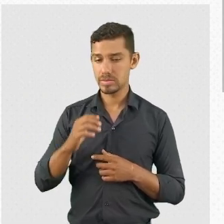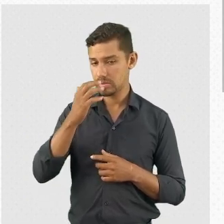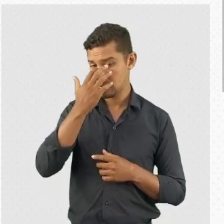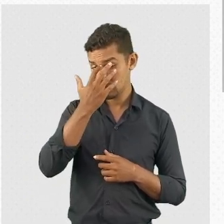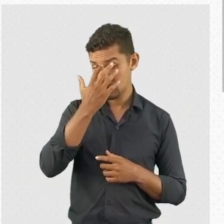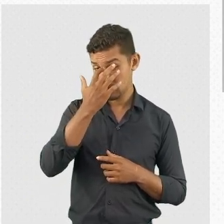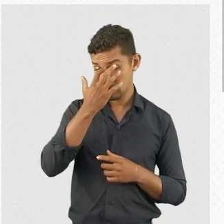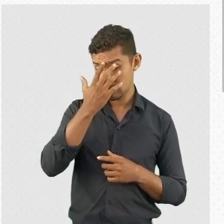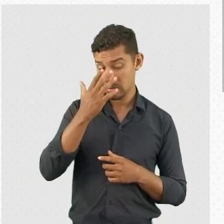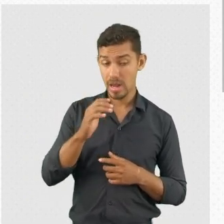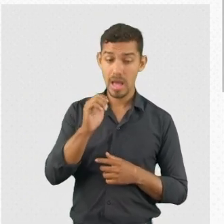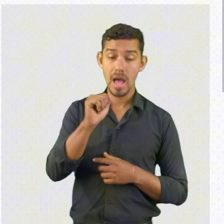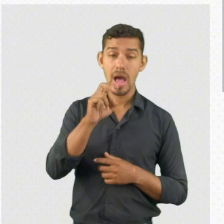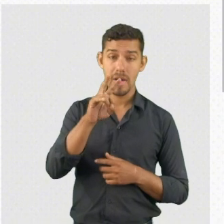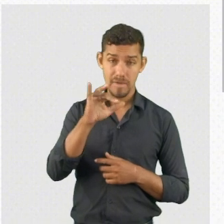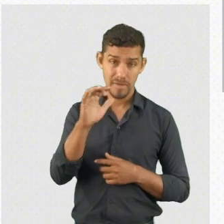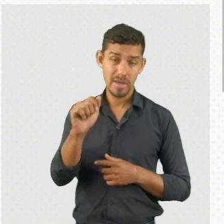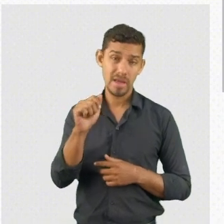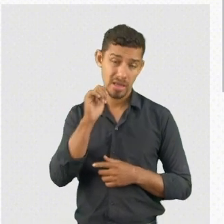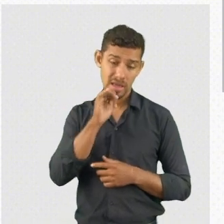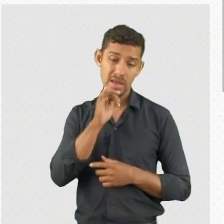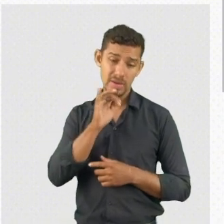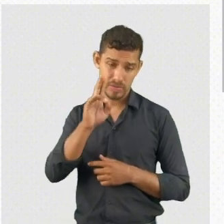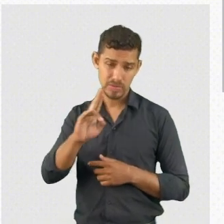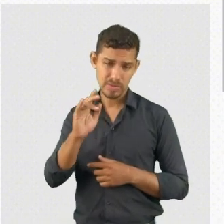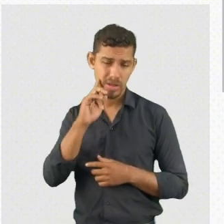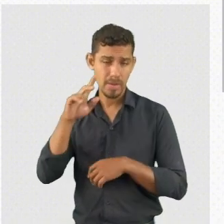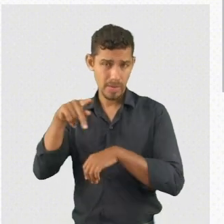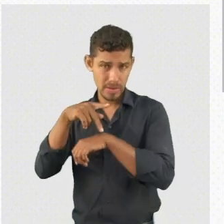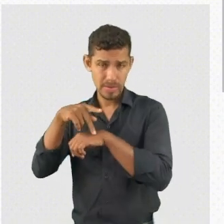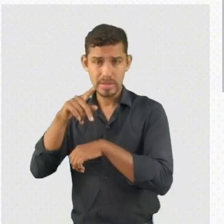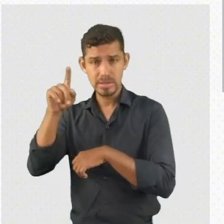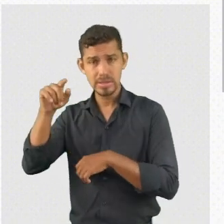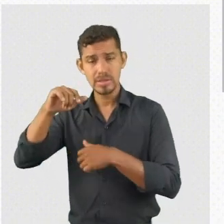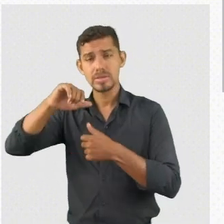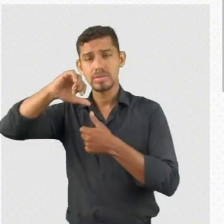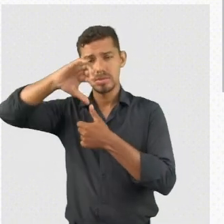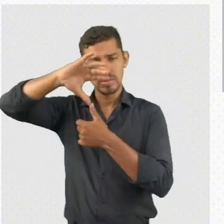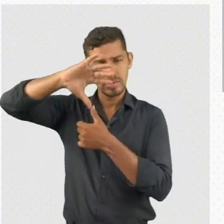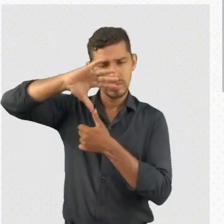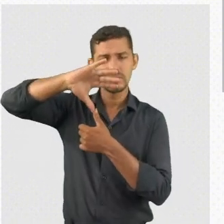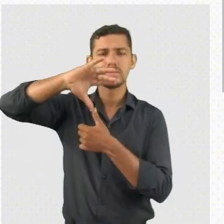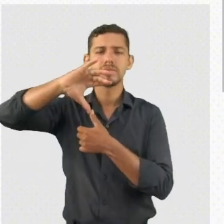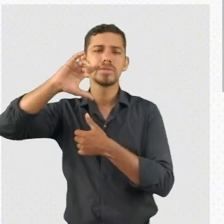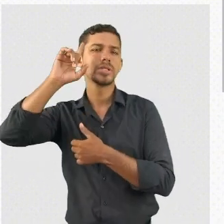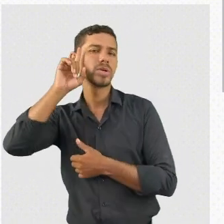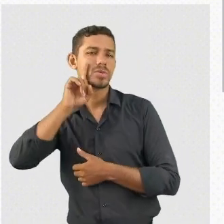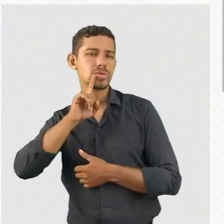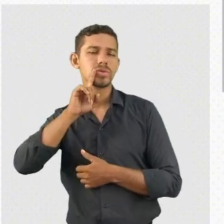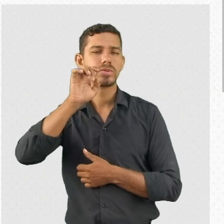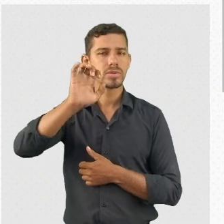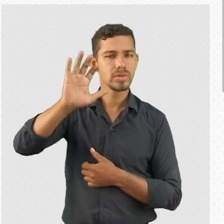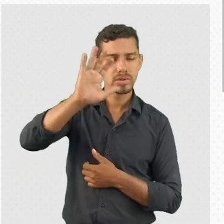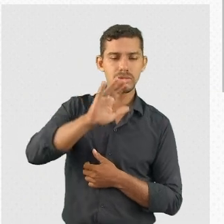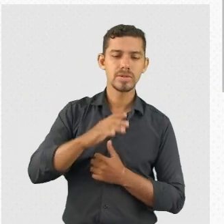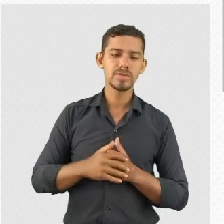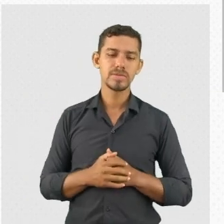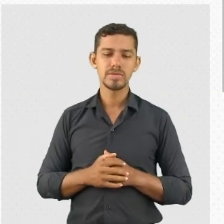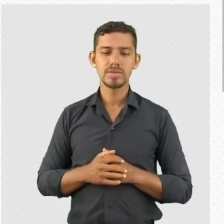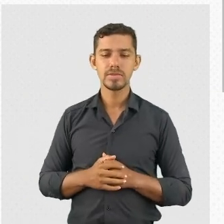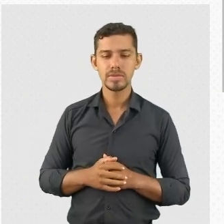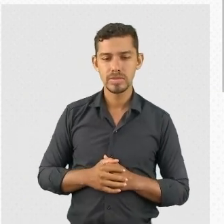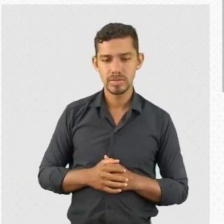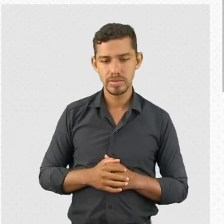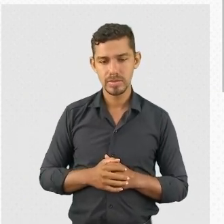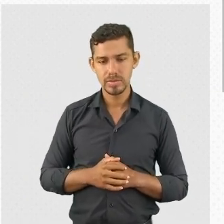aveia, que é muito consumido pelos países do hemisfério norte, Estados Unidos, alguns países europeus, é muito comum,